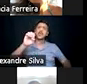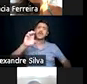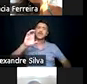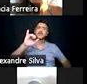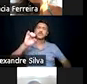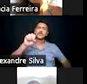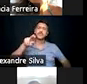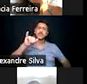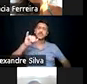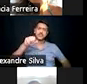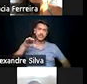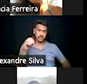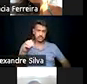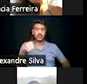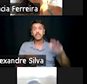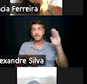Se você